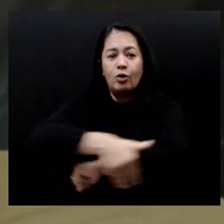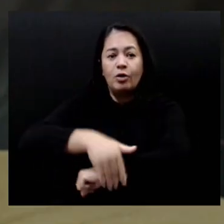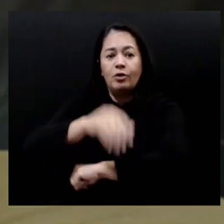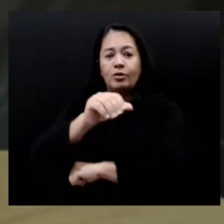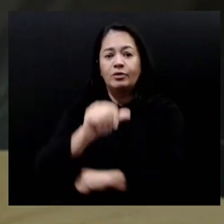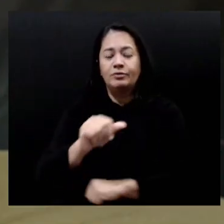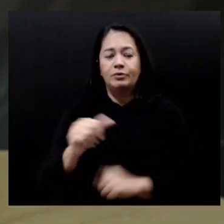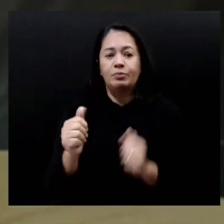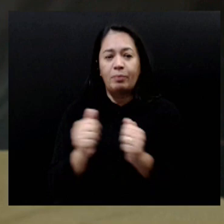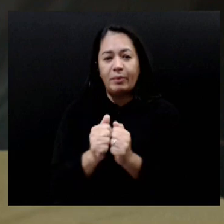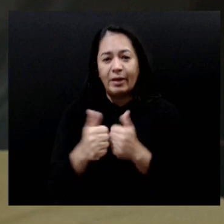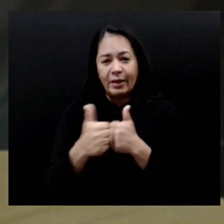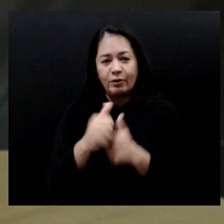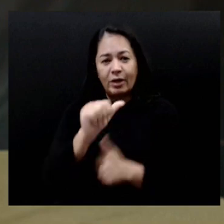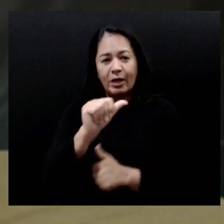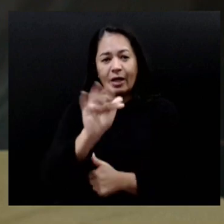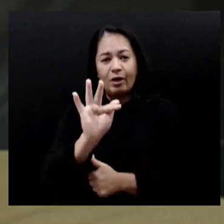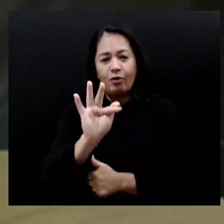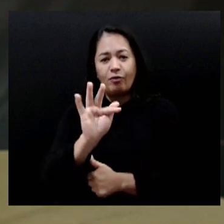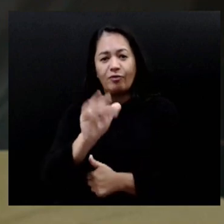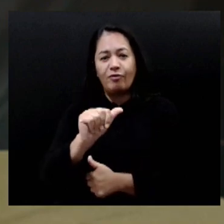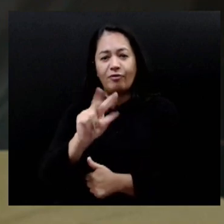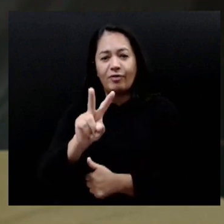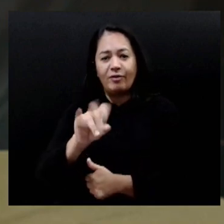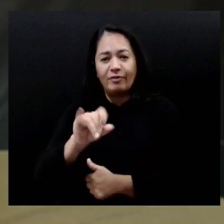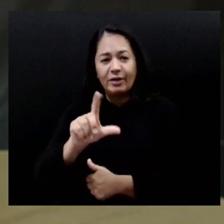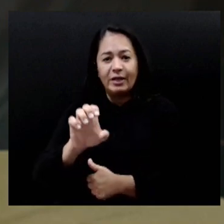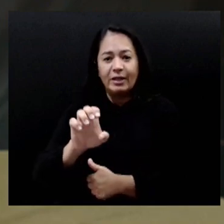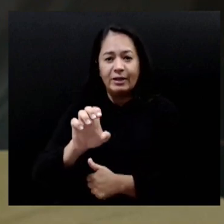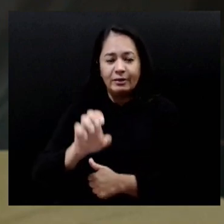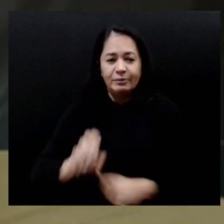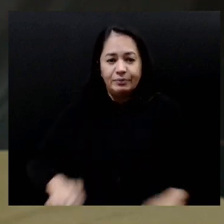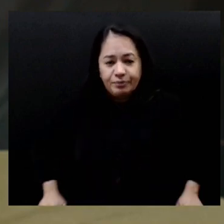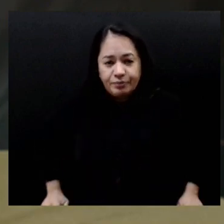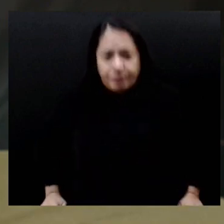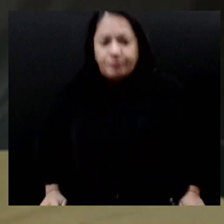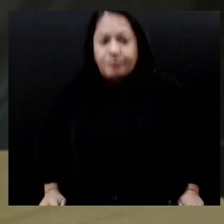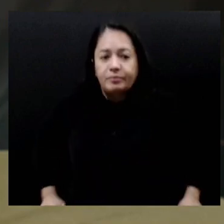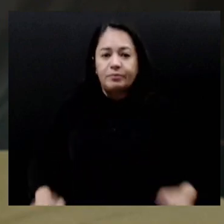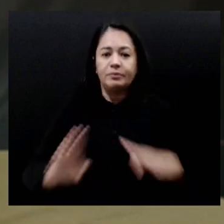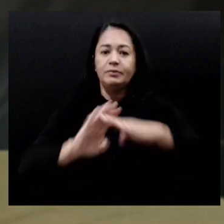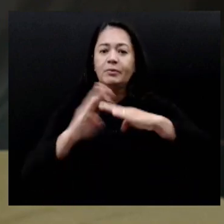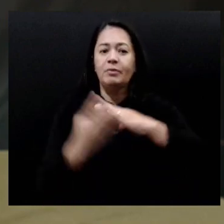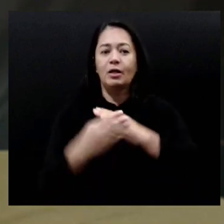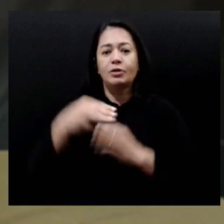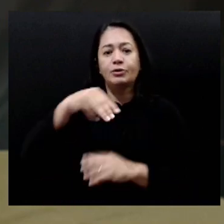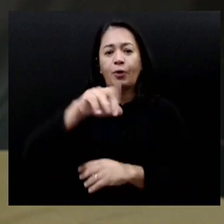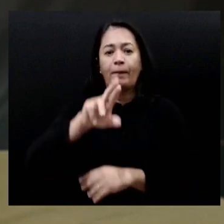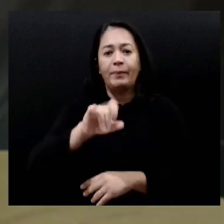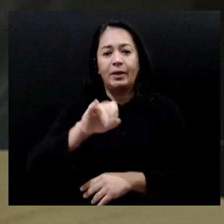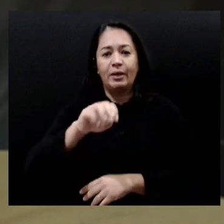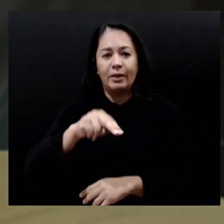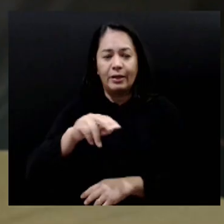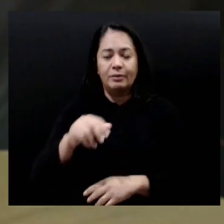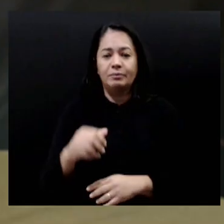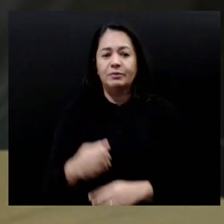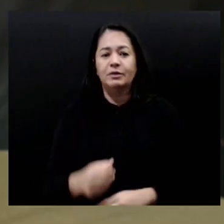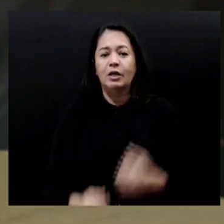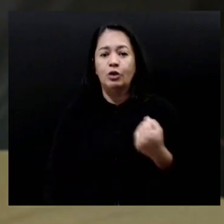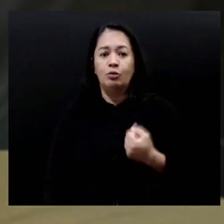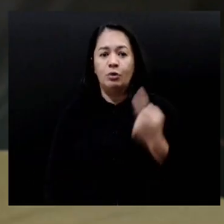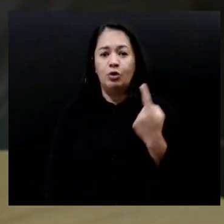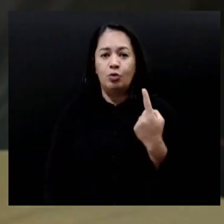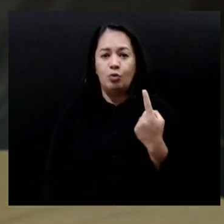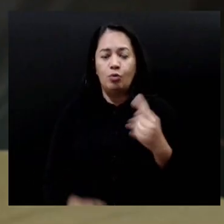saída no quilômetro 118, na região do Jardim Miriam. A faixa 1 chegou a ser liberada por alguns minutos durante a